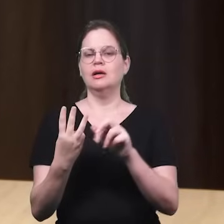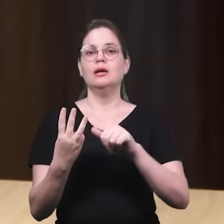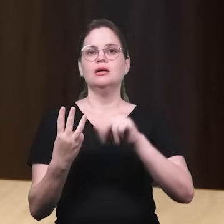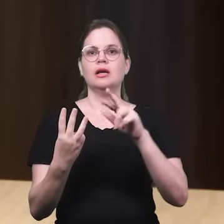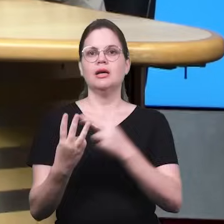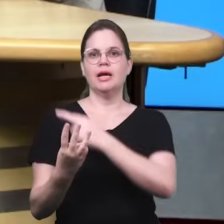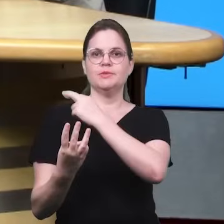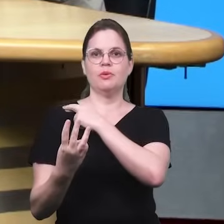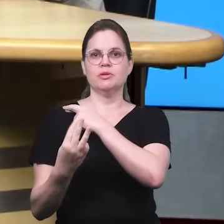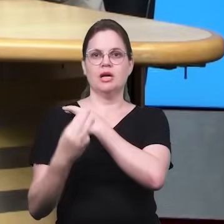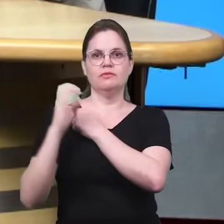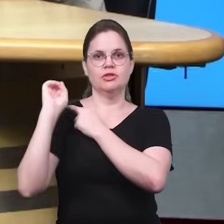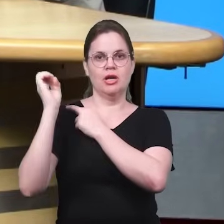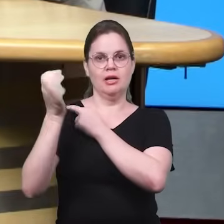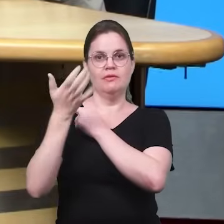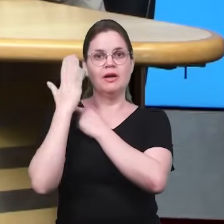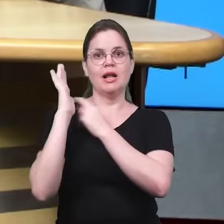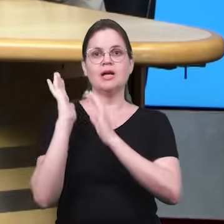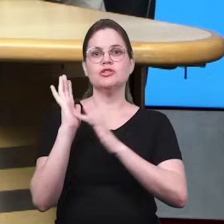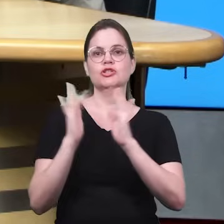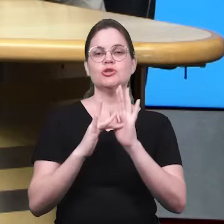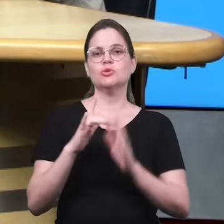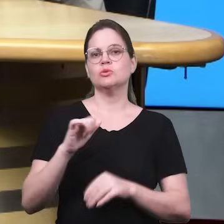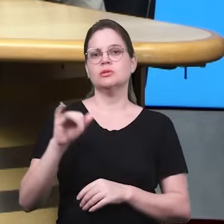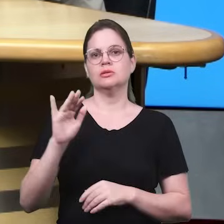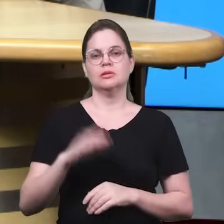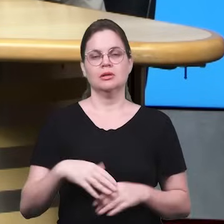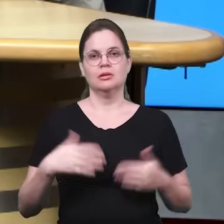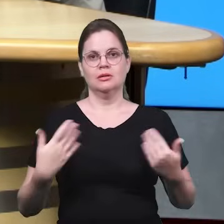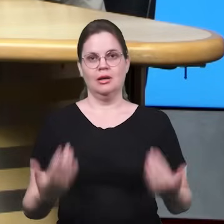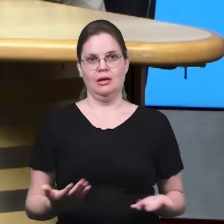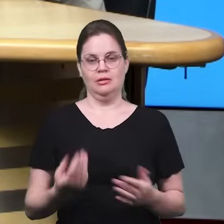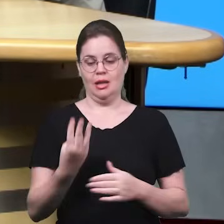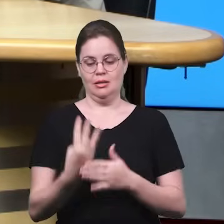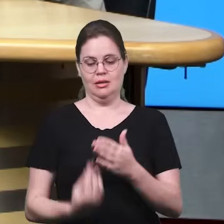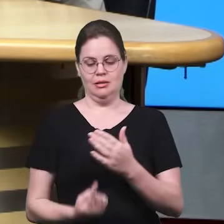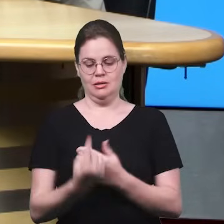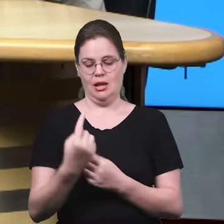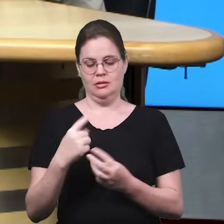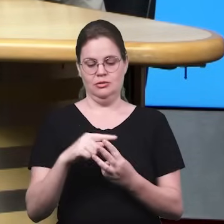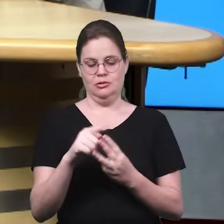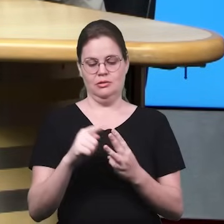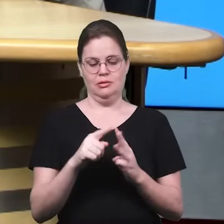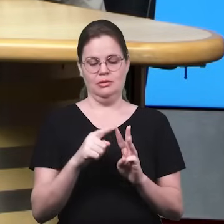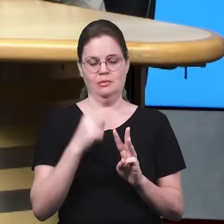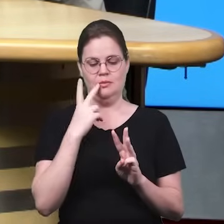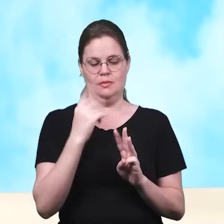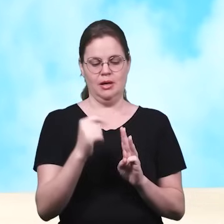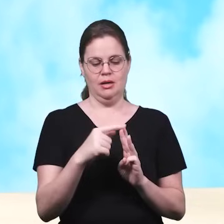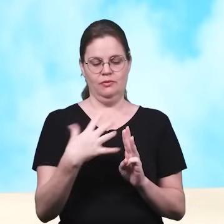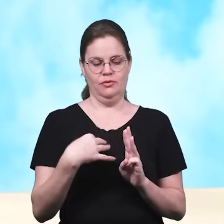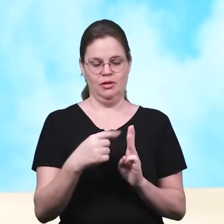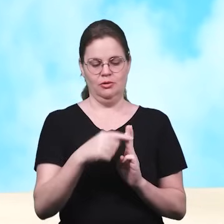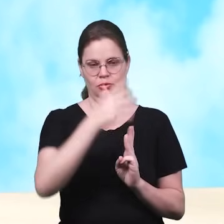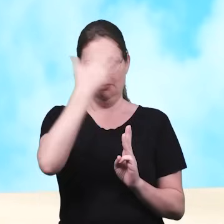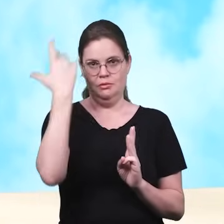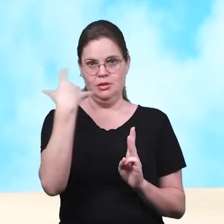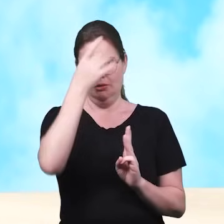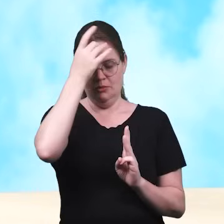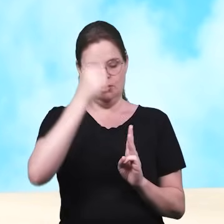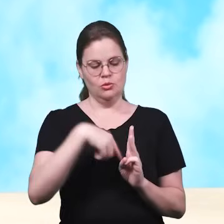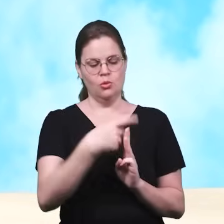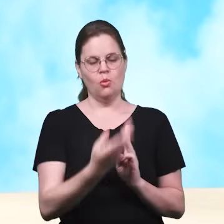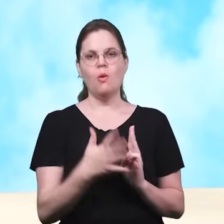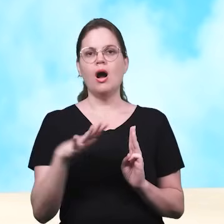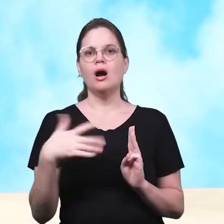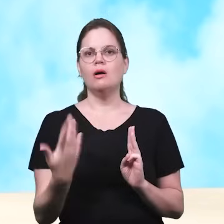Leonardo? Ficou responsável por esta operação de Deus, e a palavra nos fala que é o Espírito Santo.